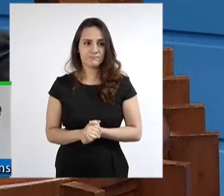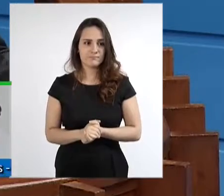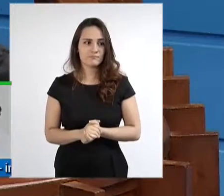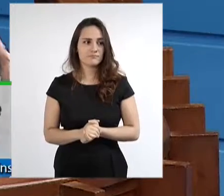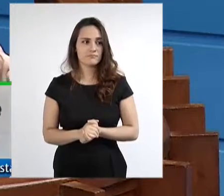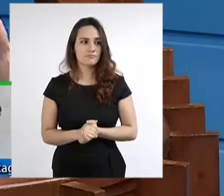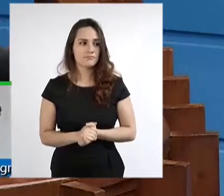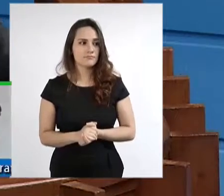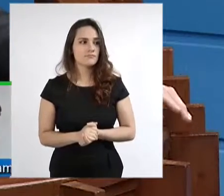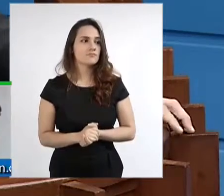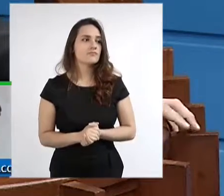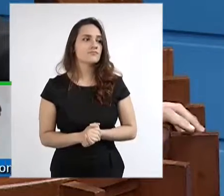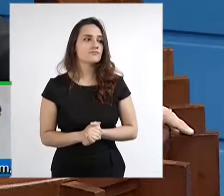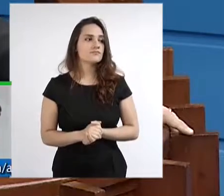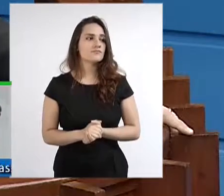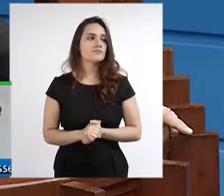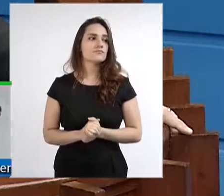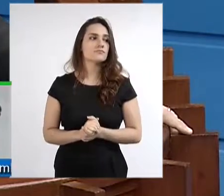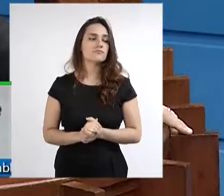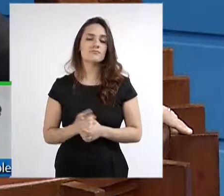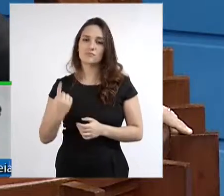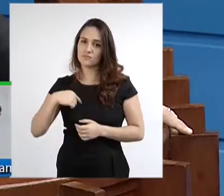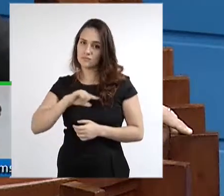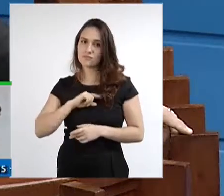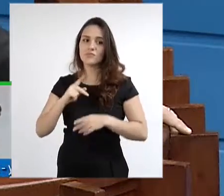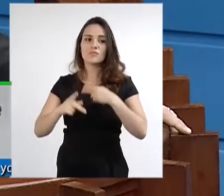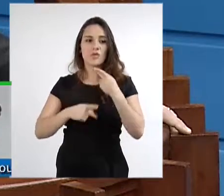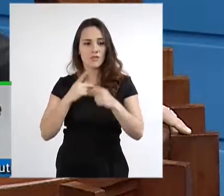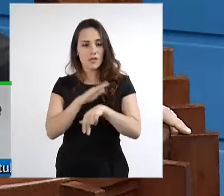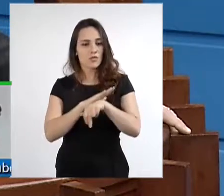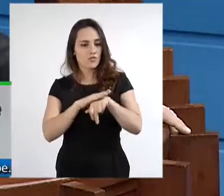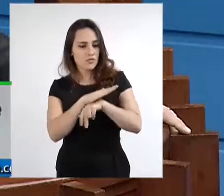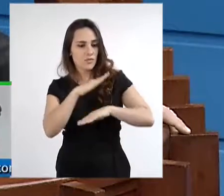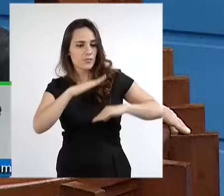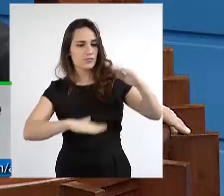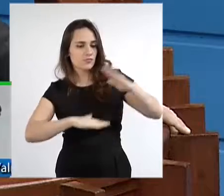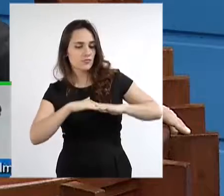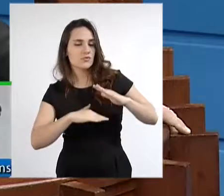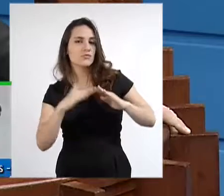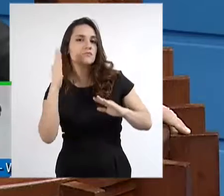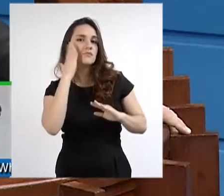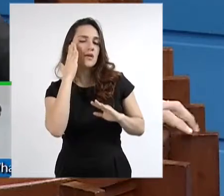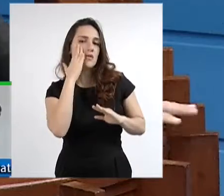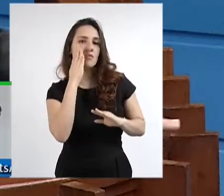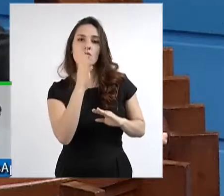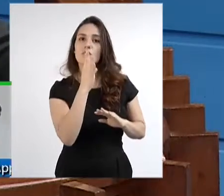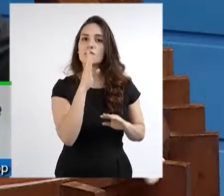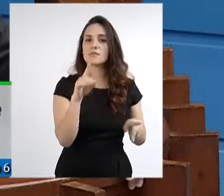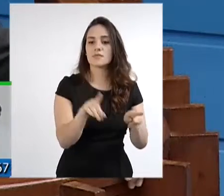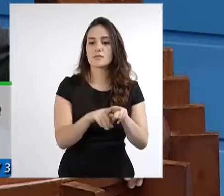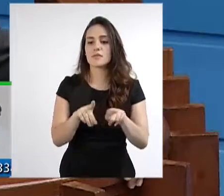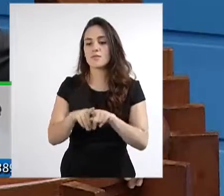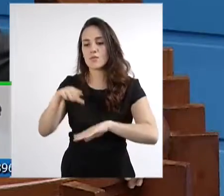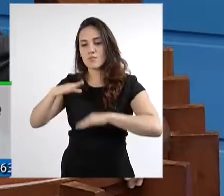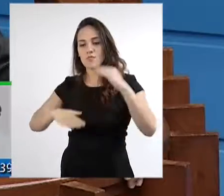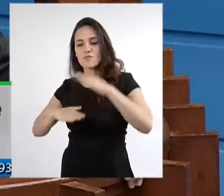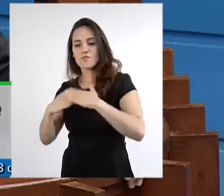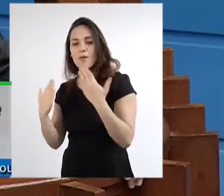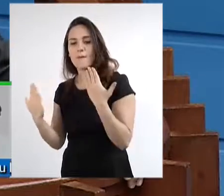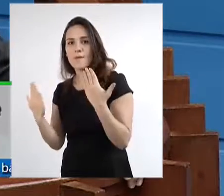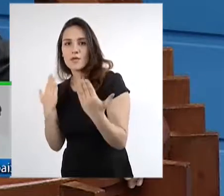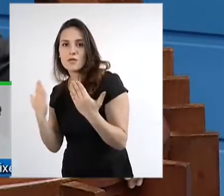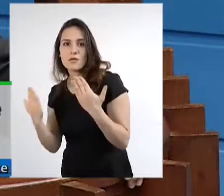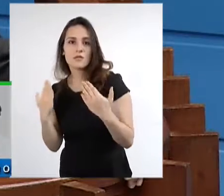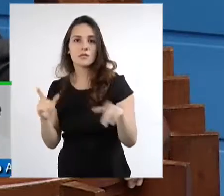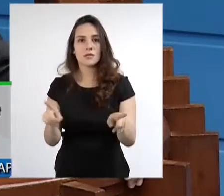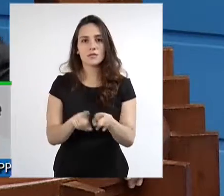Nós vamos tratar desse assunto com especialistas, com psicólogos,